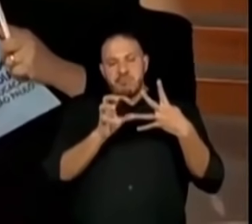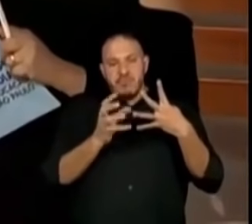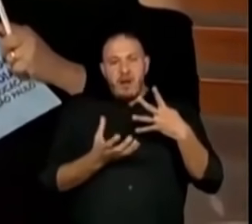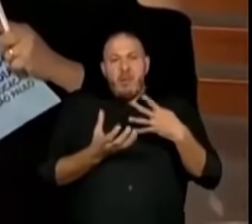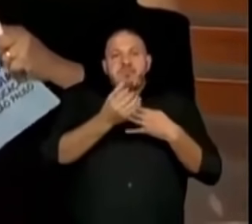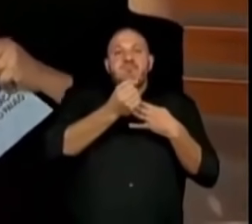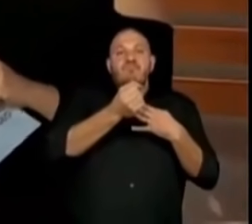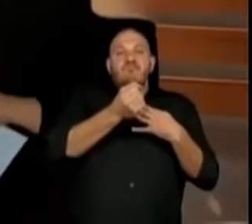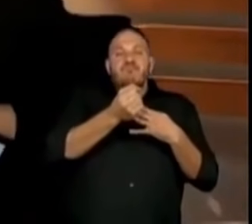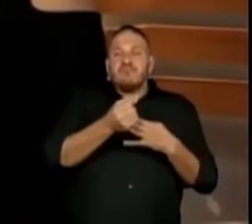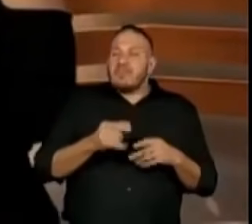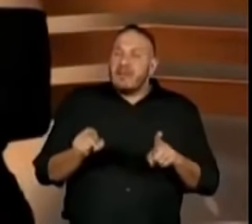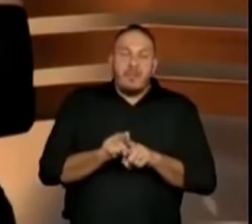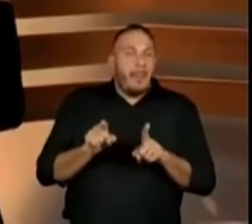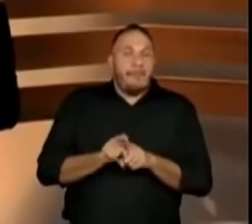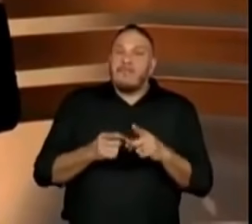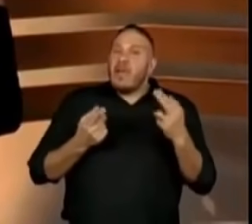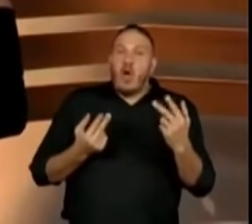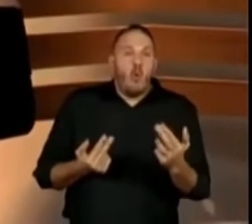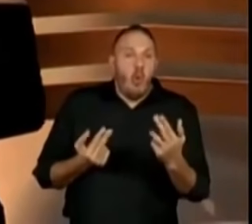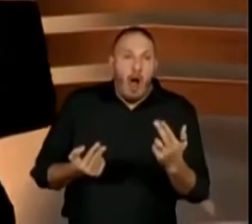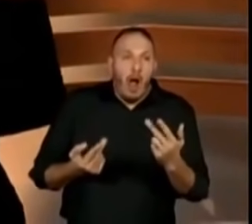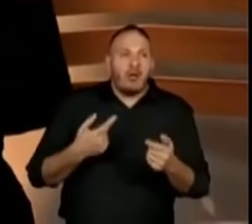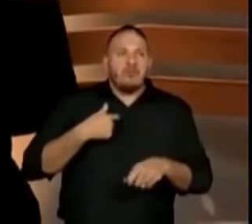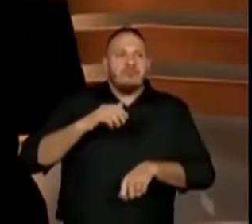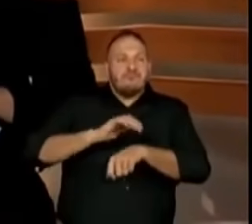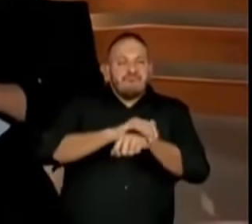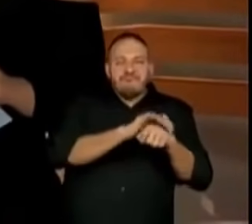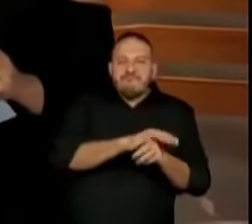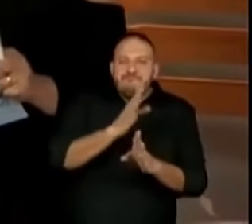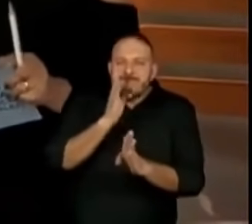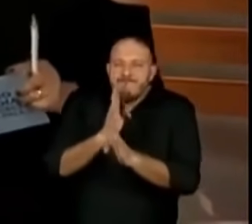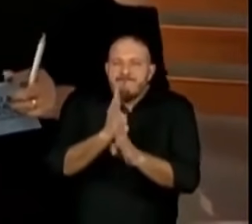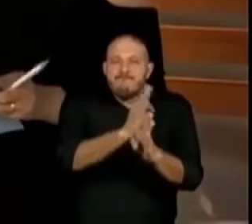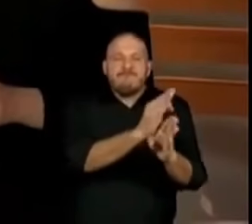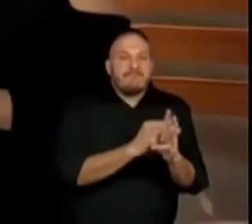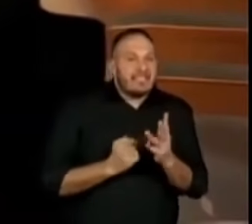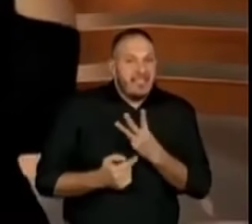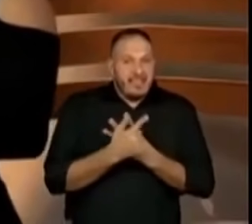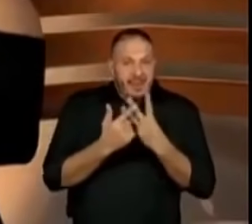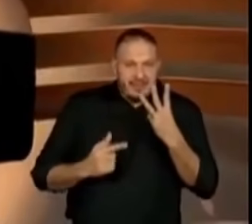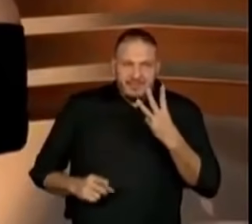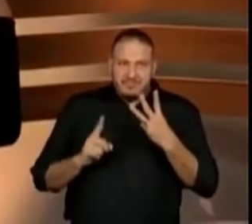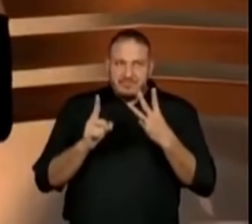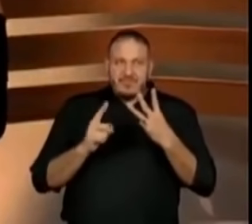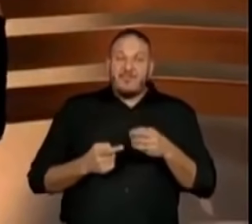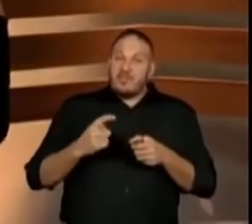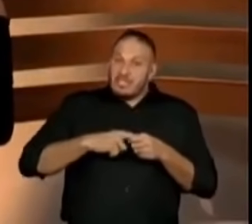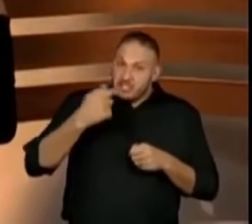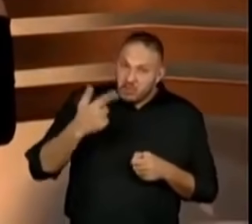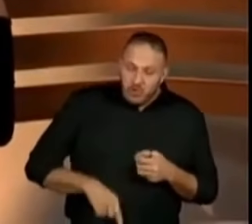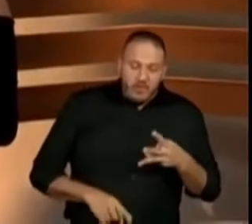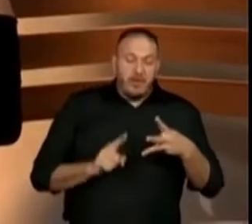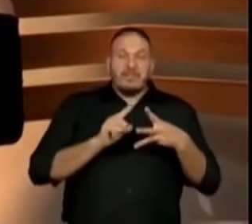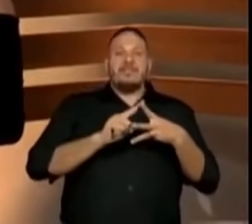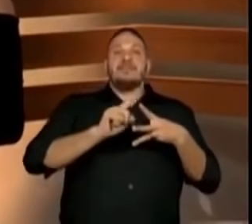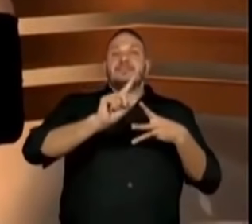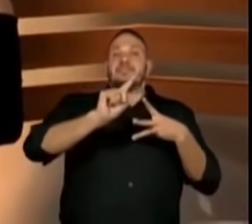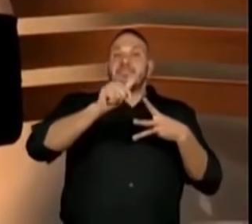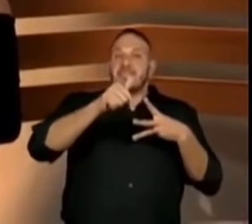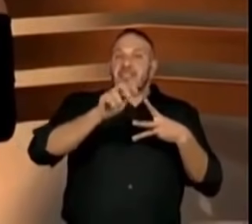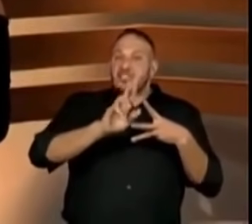Eu vou fazer o mesmo movimento lá de quando eu estava descobrindo 3/4 de um quilograma. Vou pegar esse valor agora